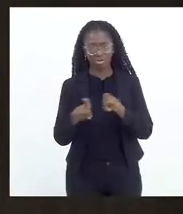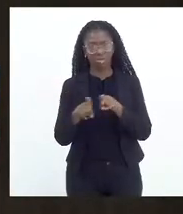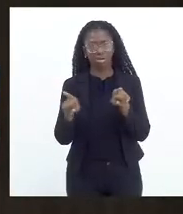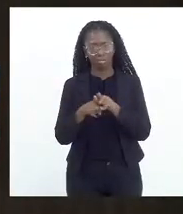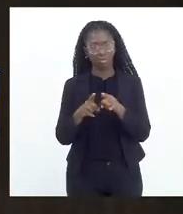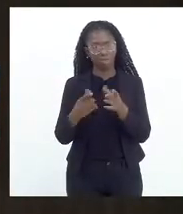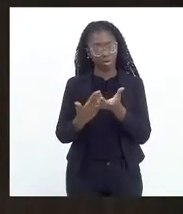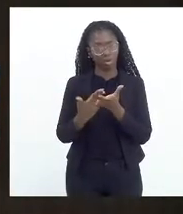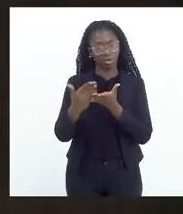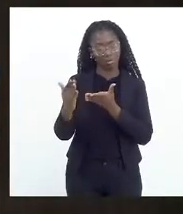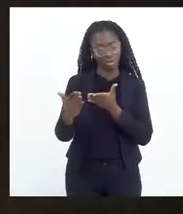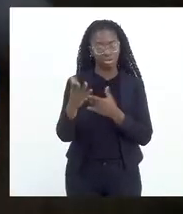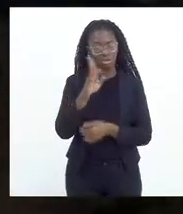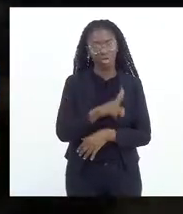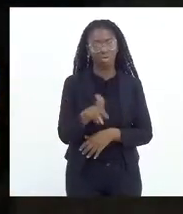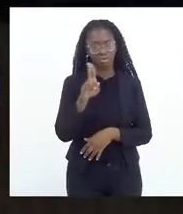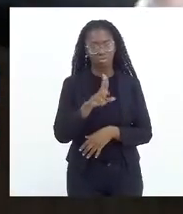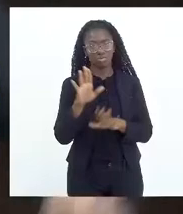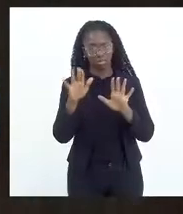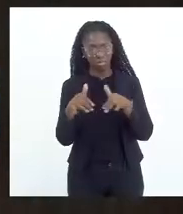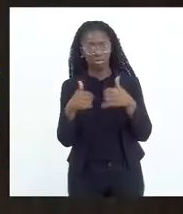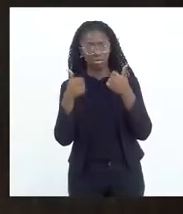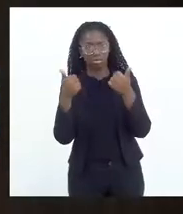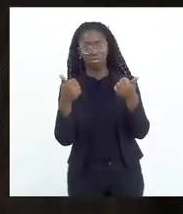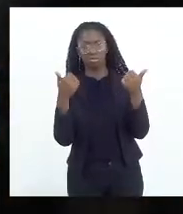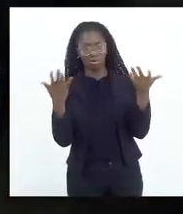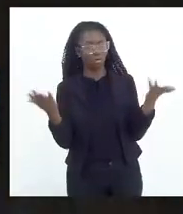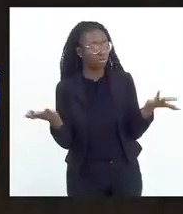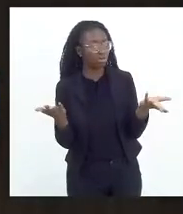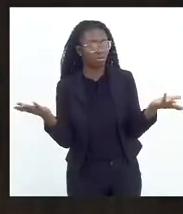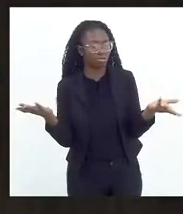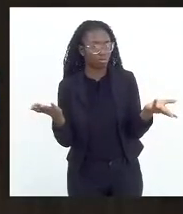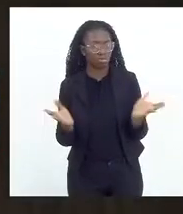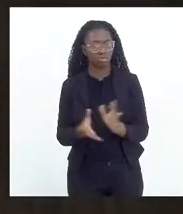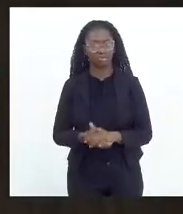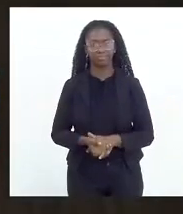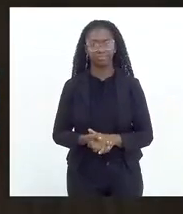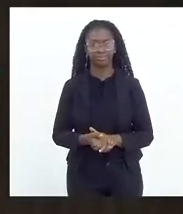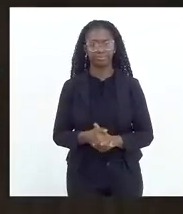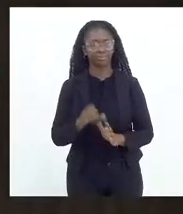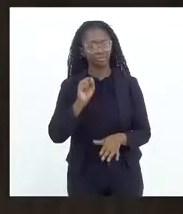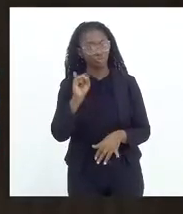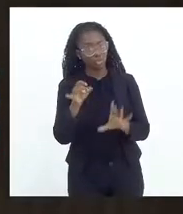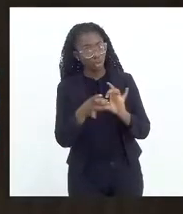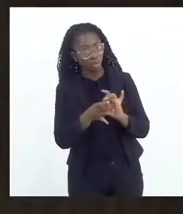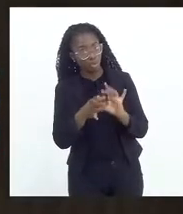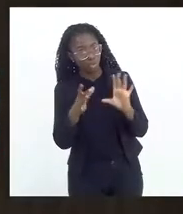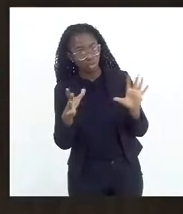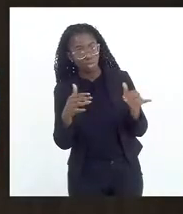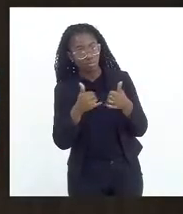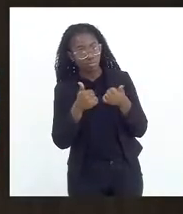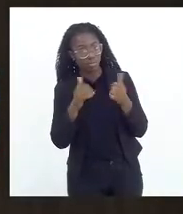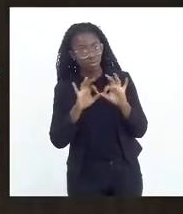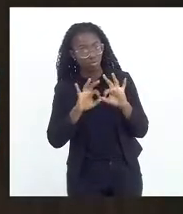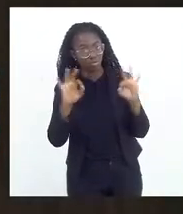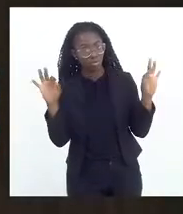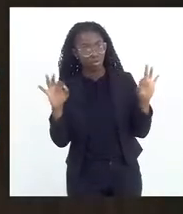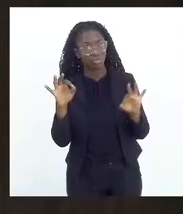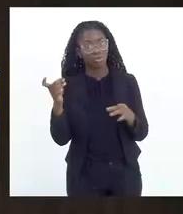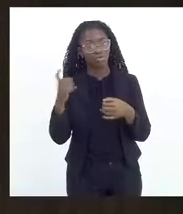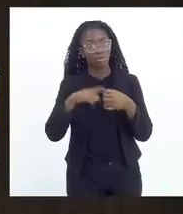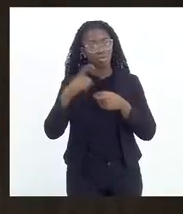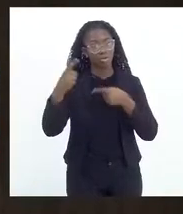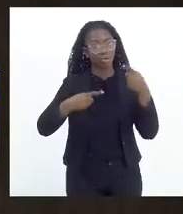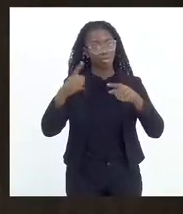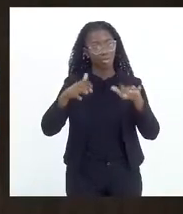implantação e melhorasse. Inclusive o encaminhamento, se Vossa Excelência pudesse autorizar, nós voltaríamos com um debate melhor